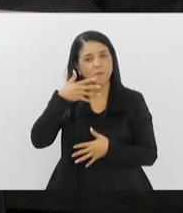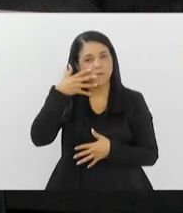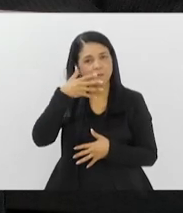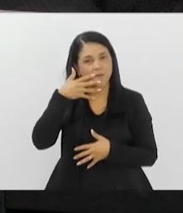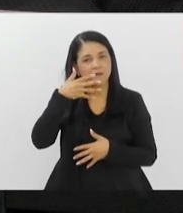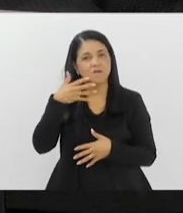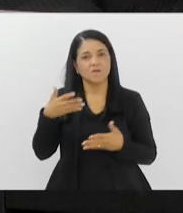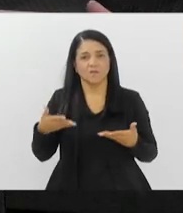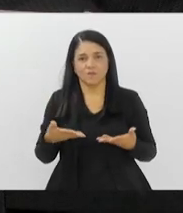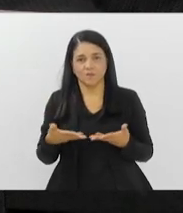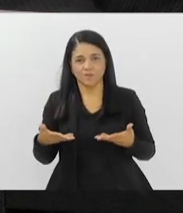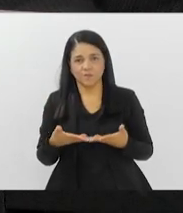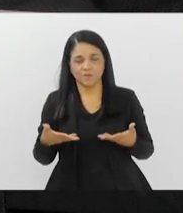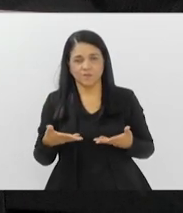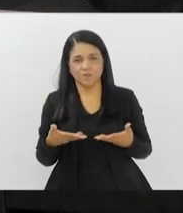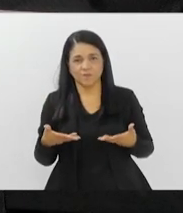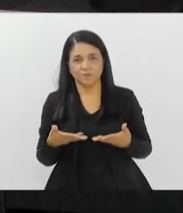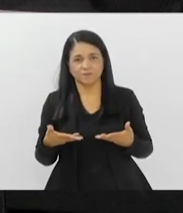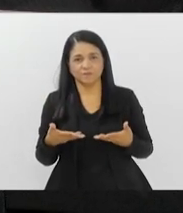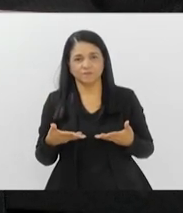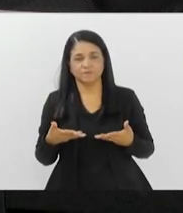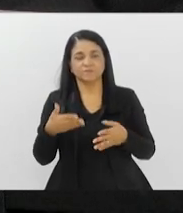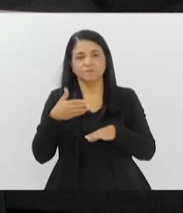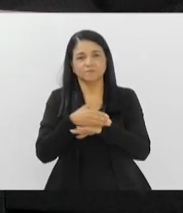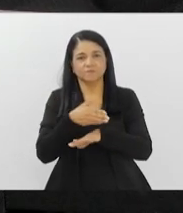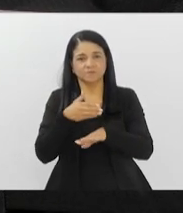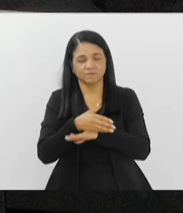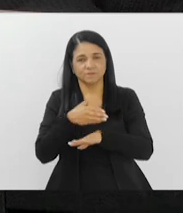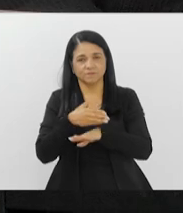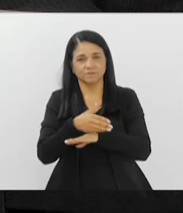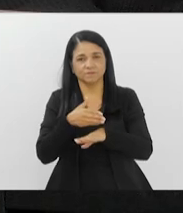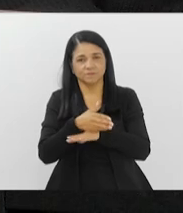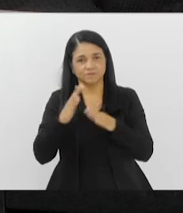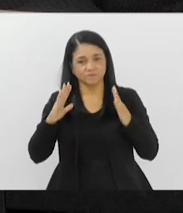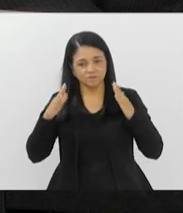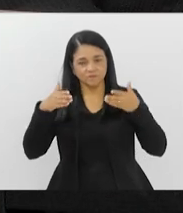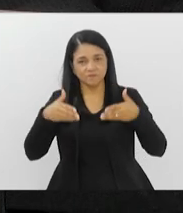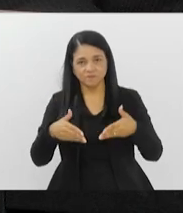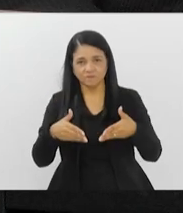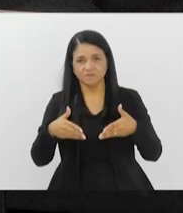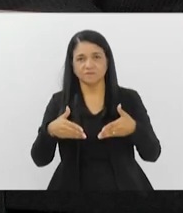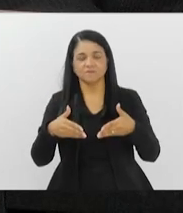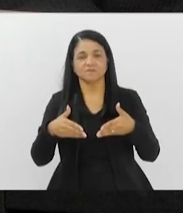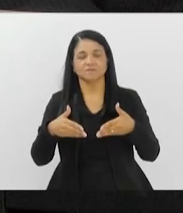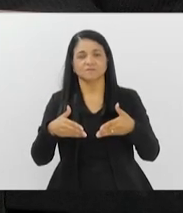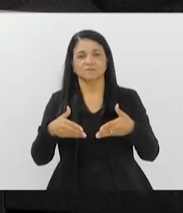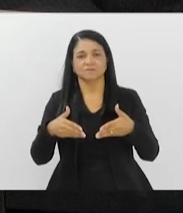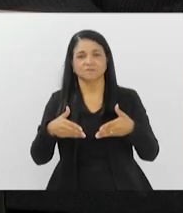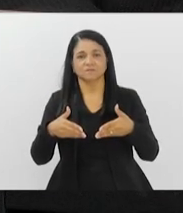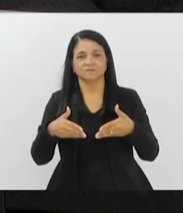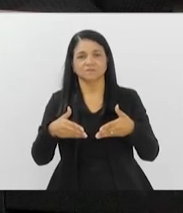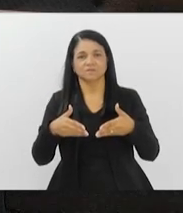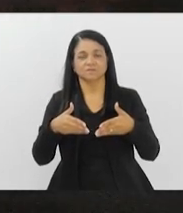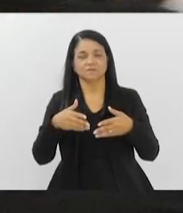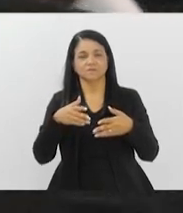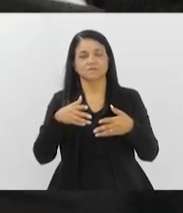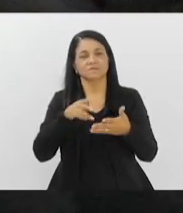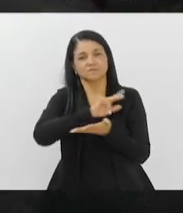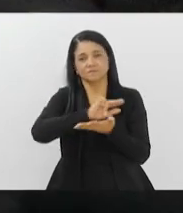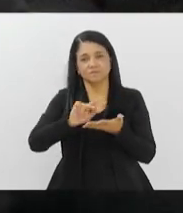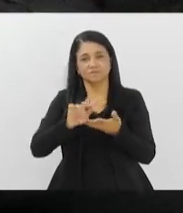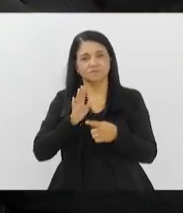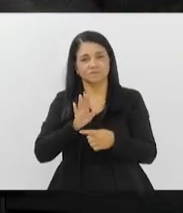aqui hoje e participar deste fórum denominado As Contribuições